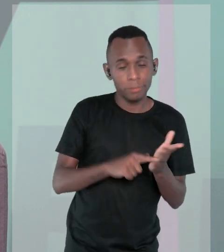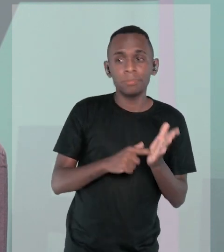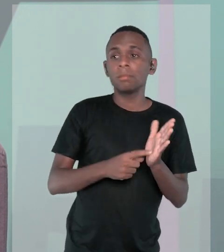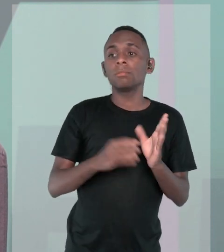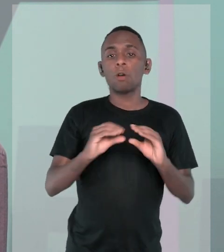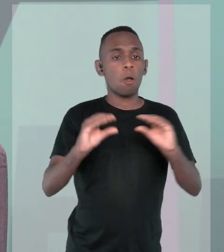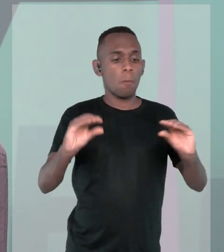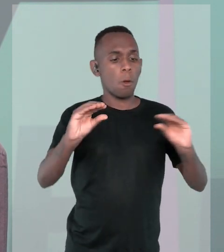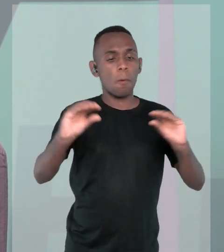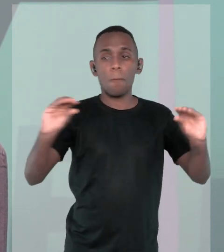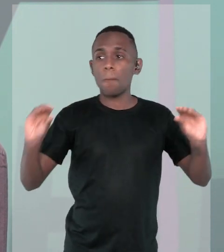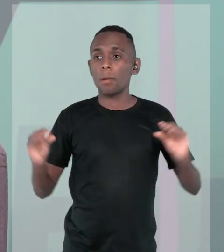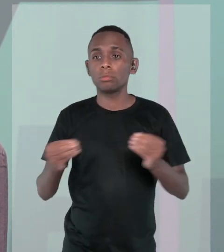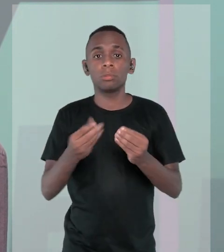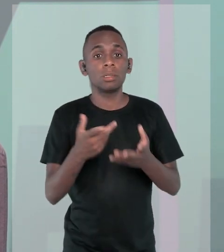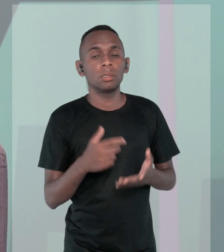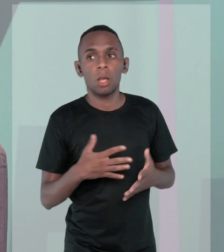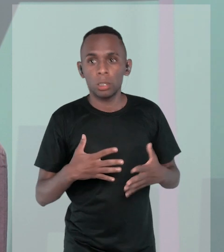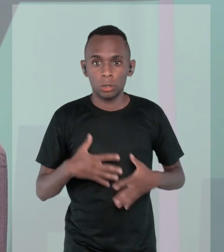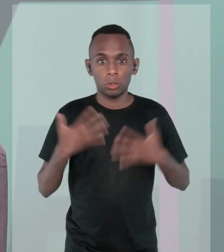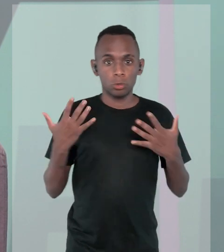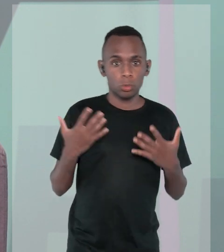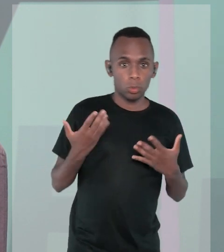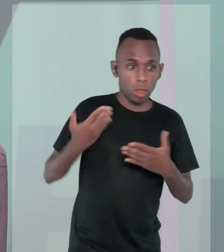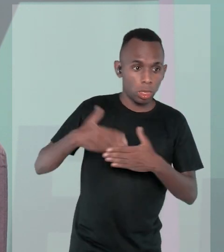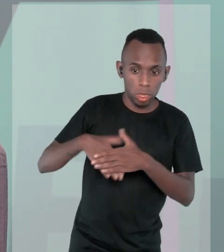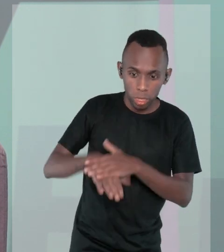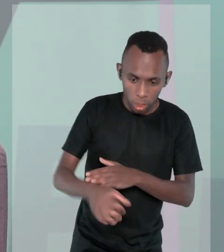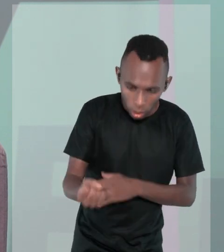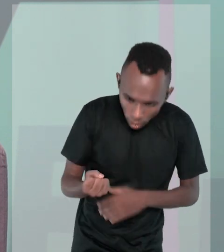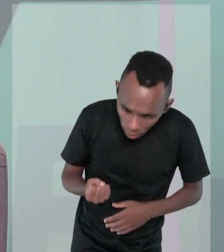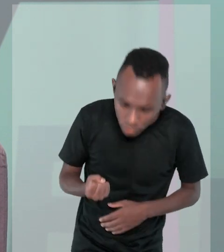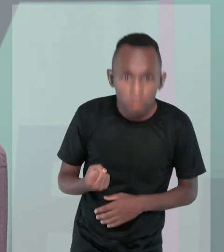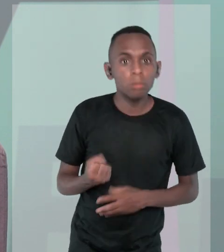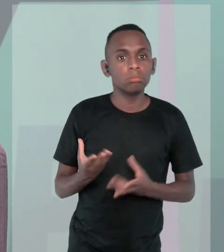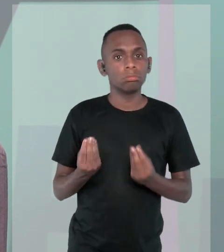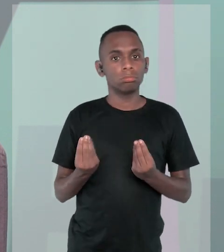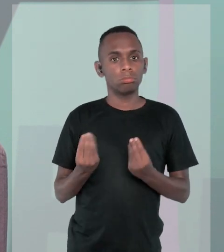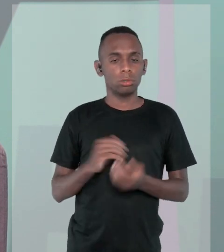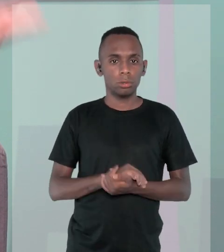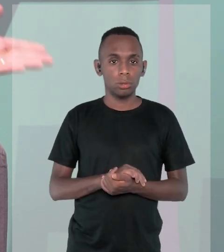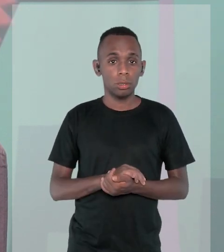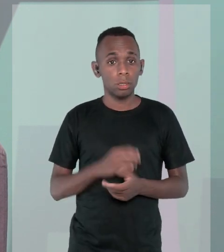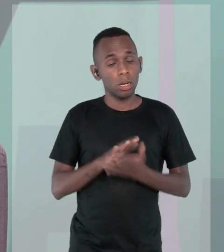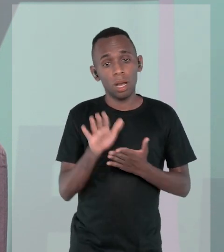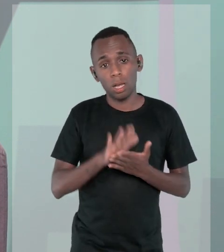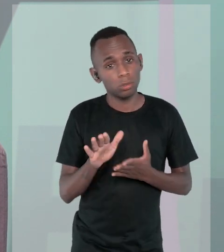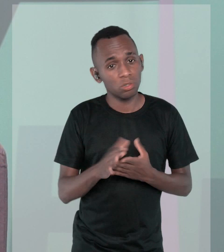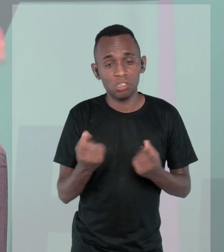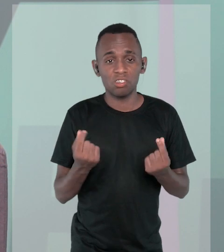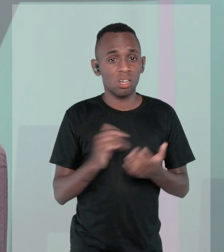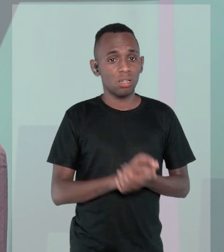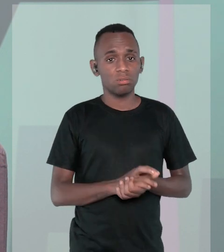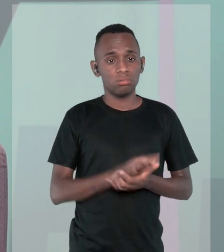vai distribuindo um monte de bolinho, na hora que você assusta o fundo da gaveta, está cheio de bolinho. Você gastou dinheiro,